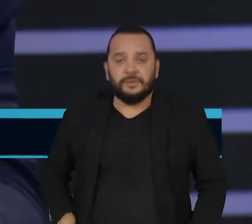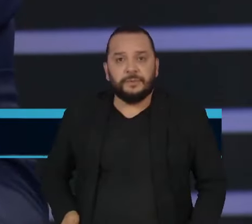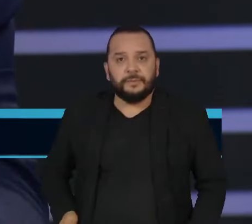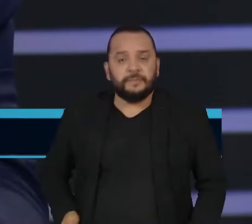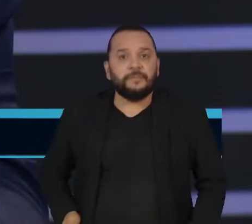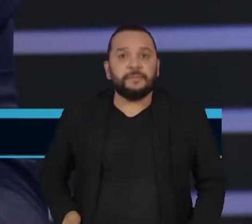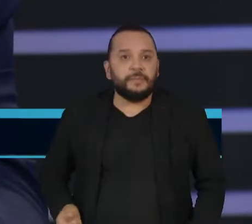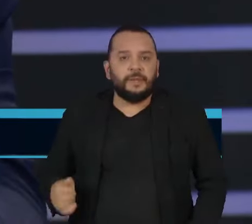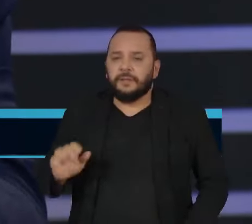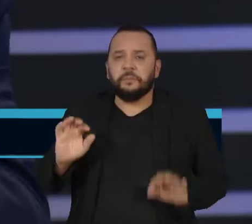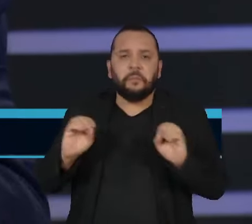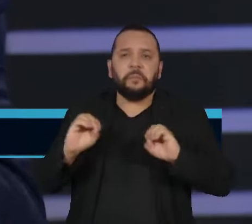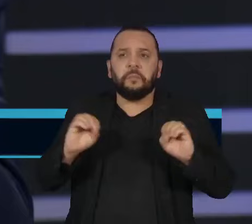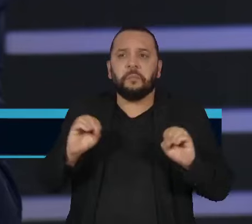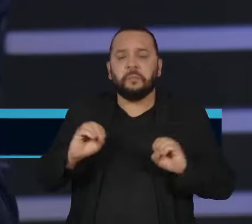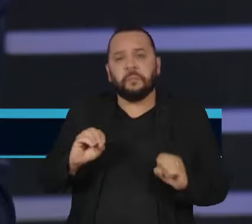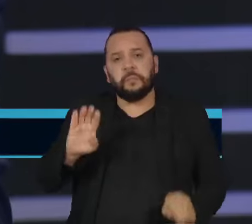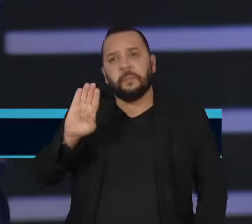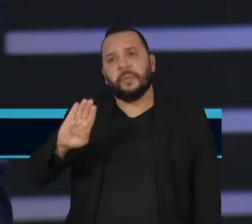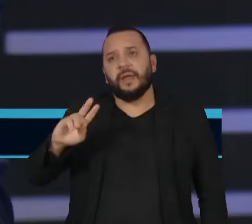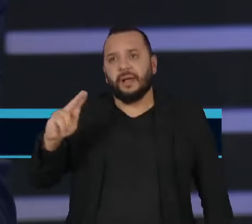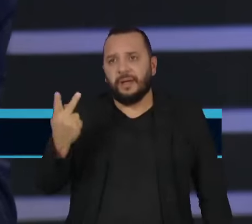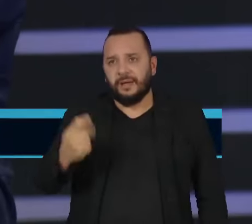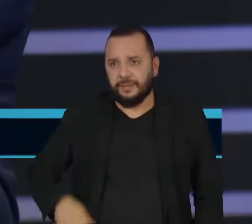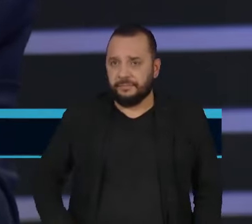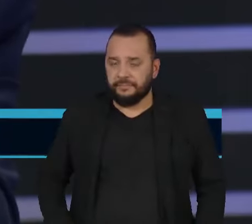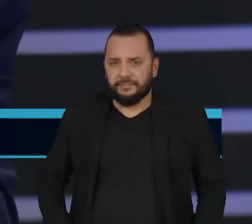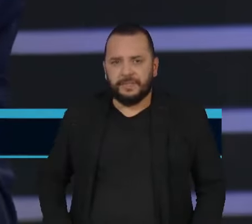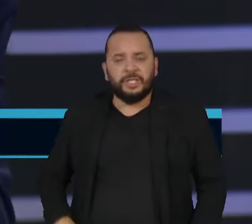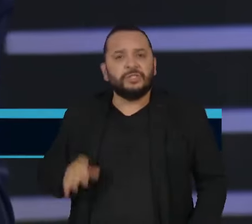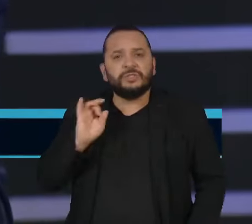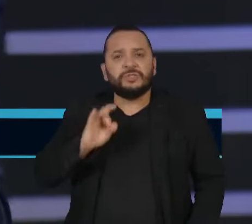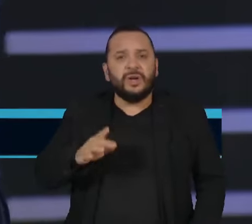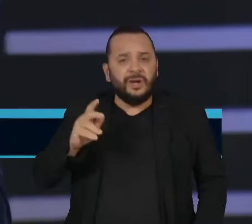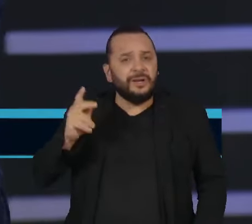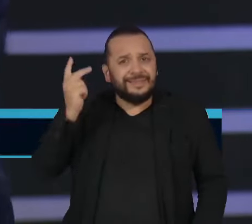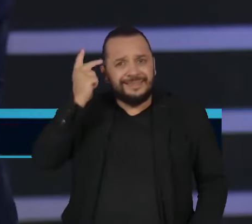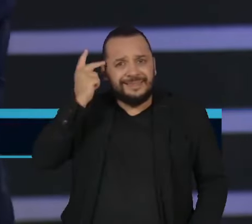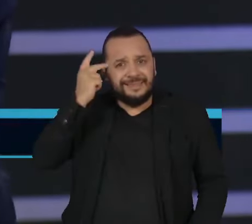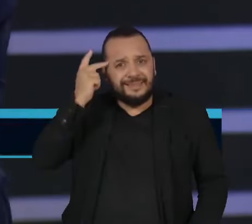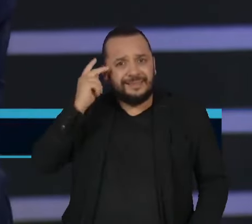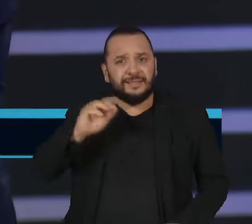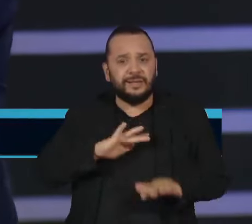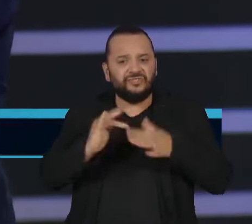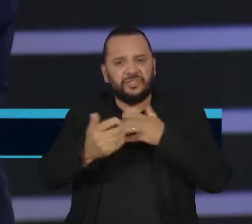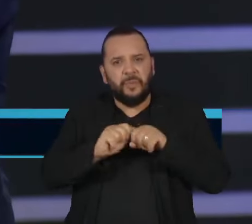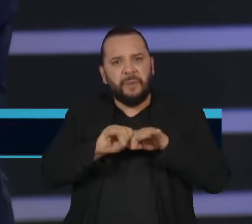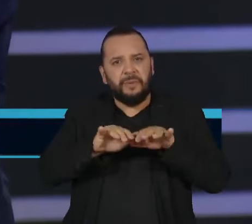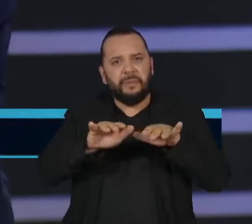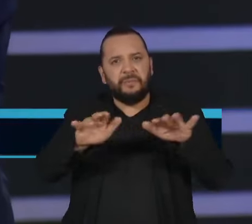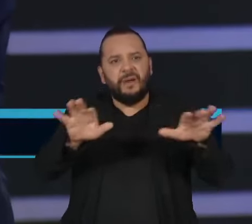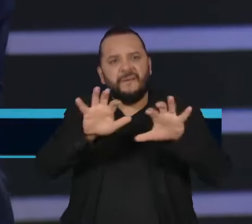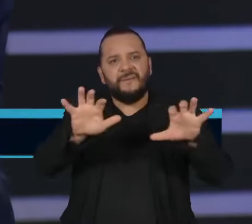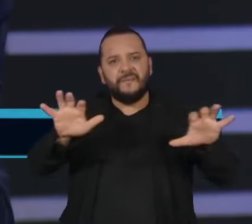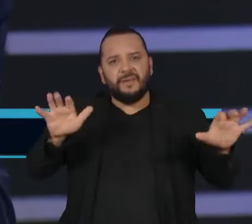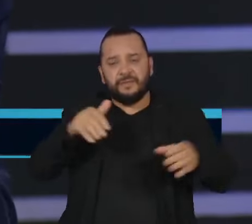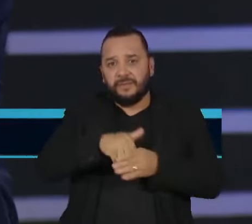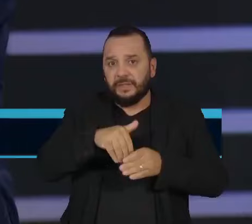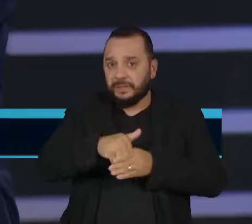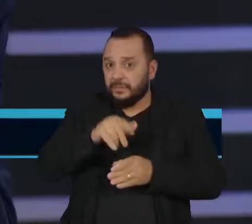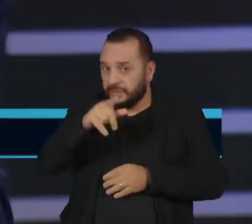quase que nula em Belo Horizonte. E também, se nós saltarmos as fronteiras nacionais, na última eleição agora, na eleição no